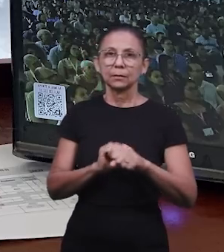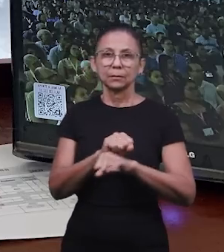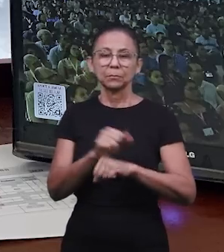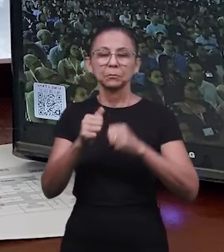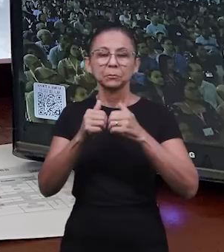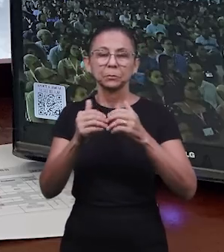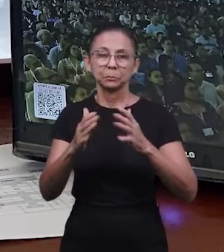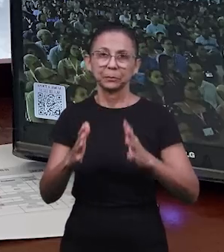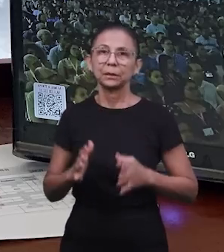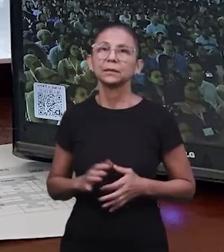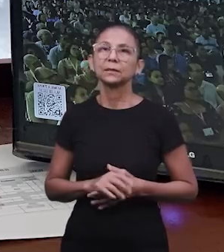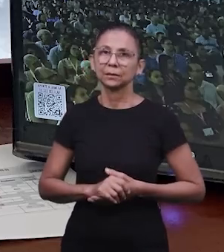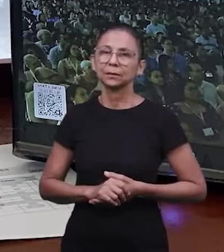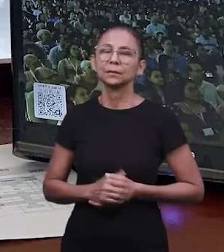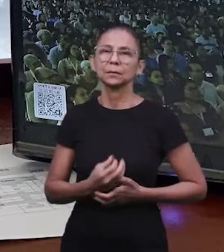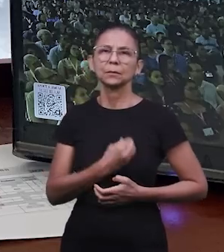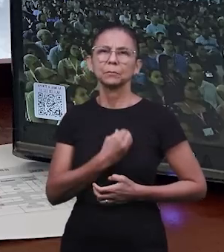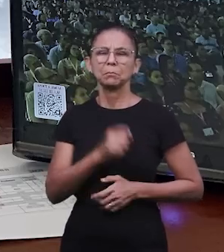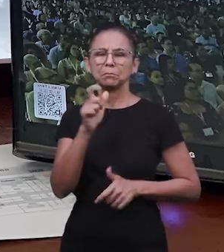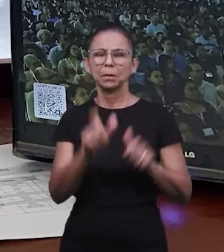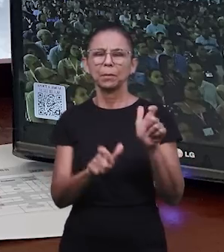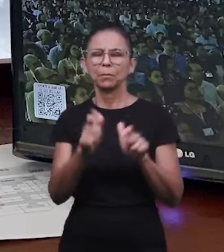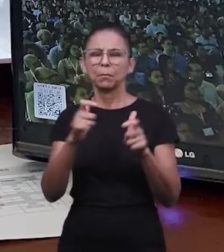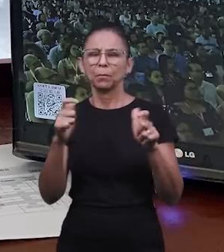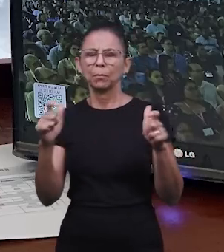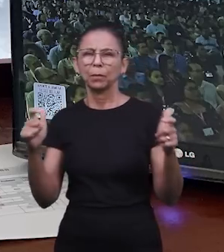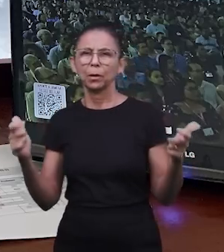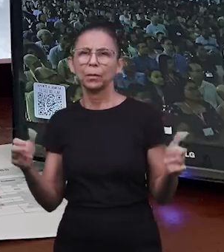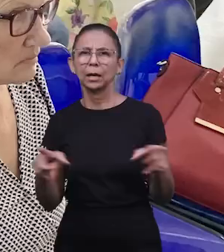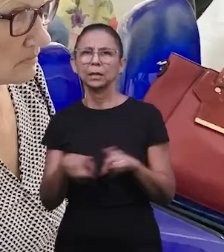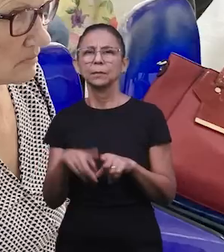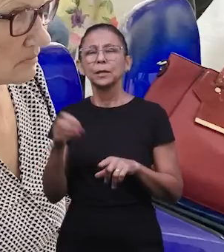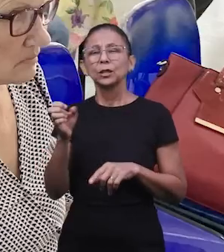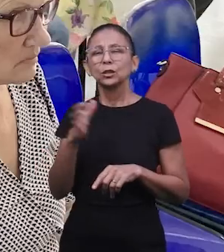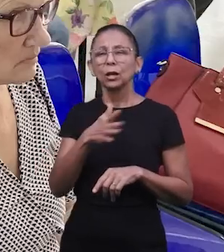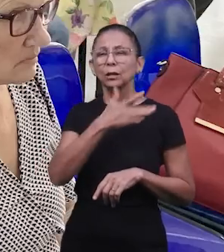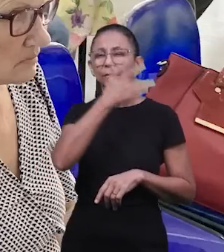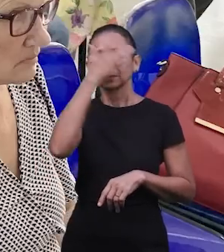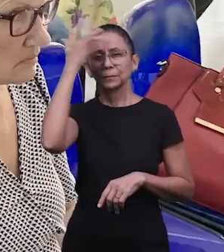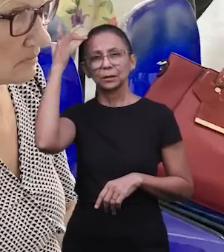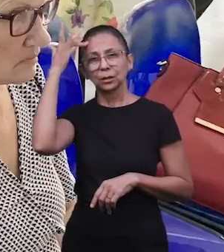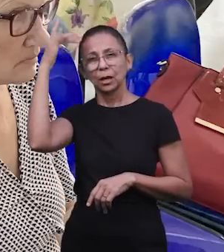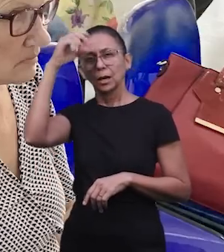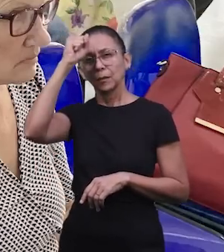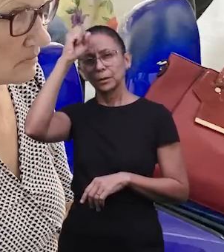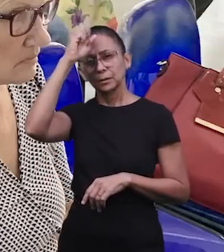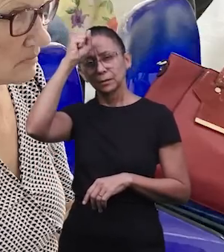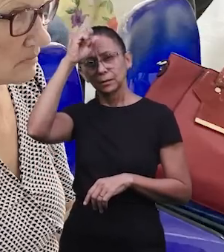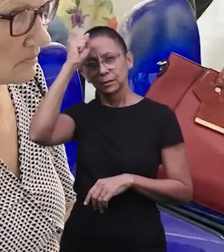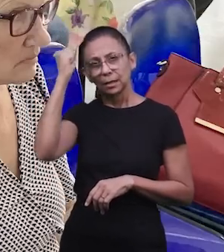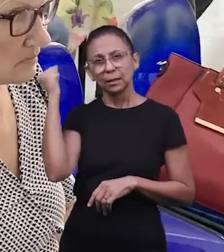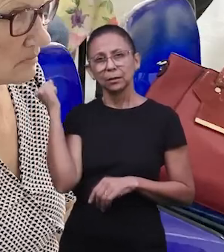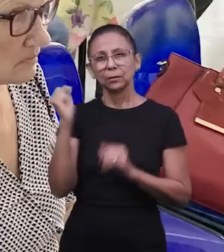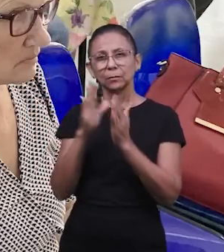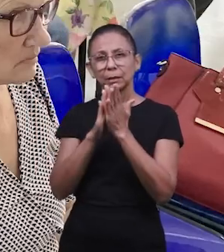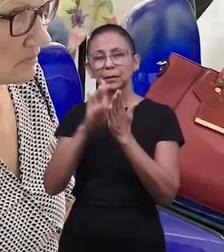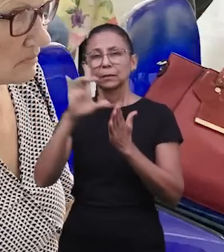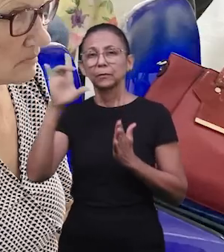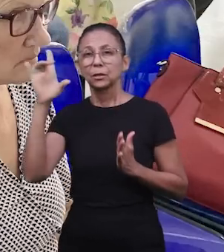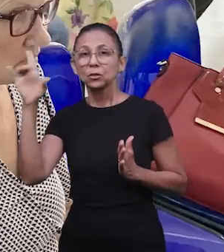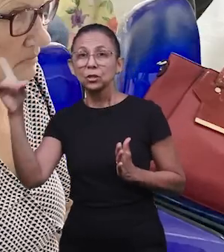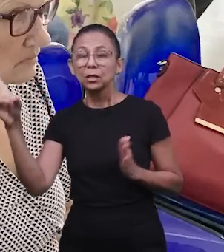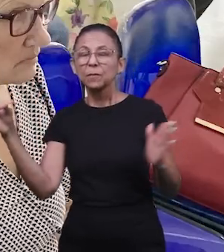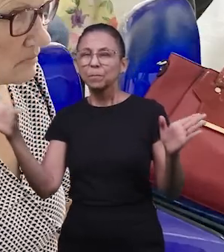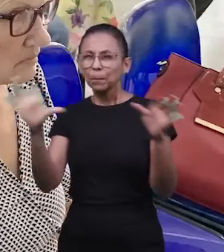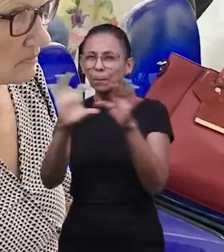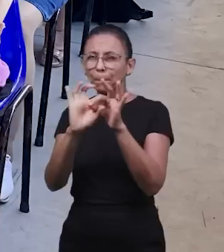tarde, tivemos o seminário de principiantes, com a presença de muitos irmãos e de novos convertidos que aprenderam mais da palavra de Deus